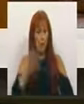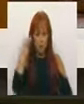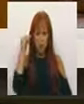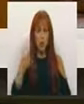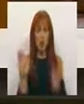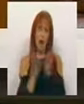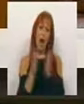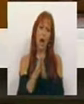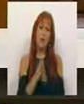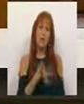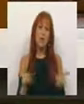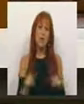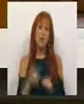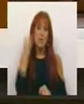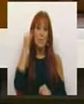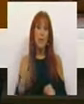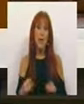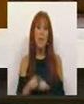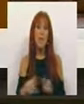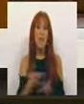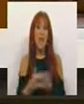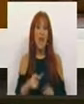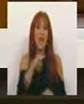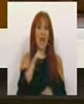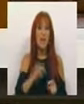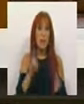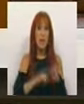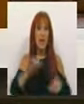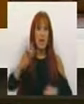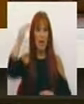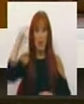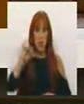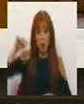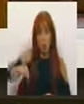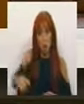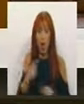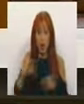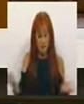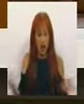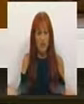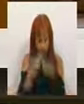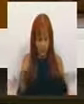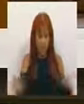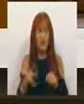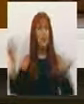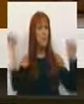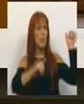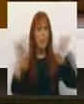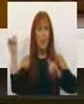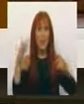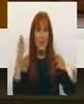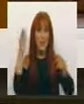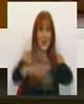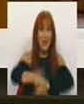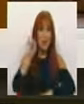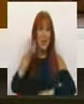josé inicial no mercado latino americano sul-coreano fomentar a abertura de ligações aéreas diretas com